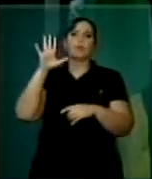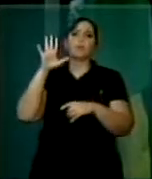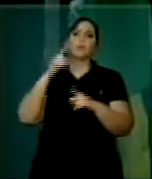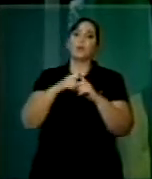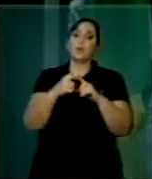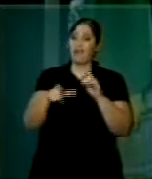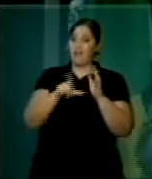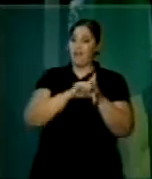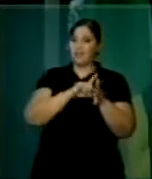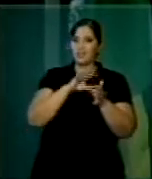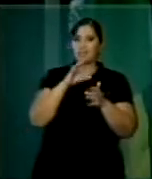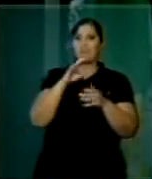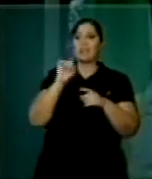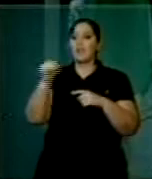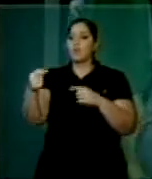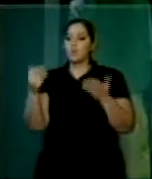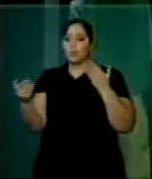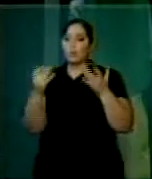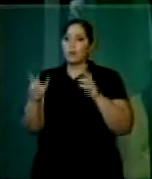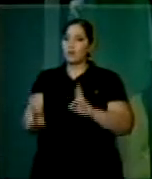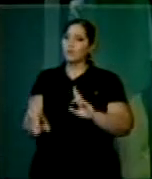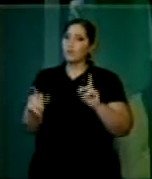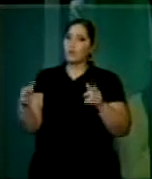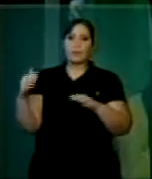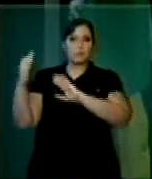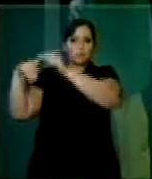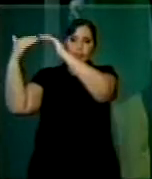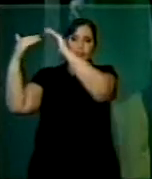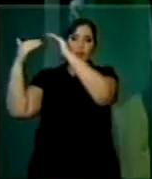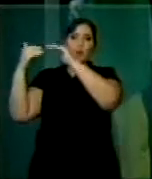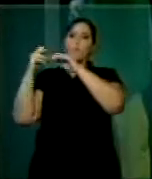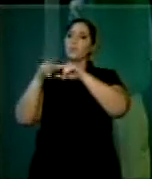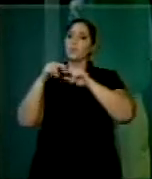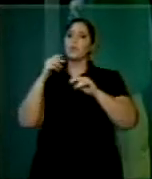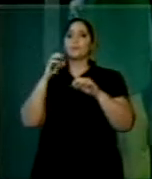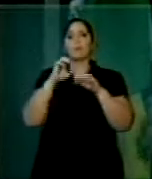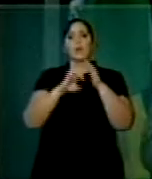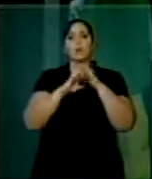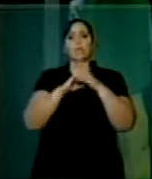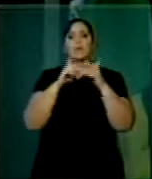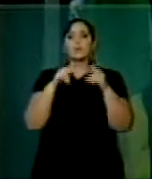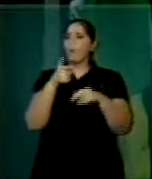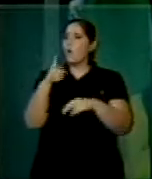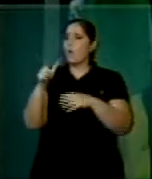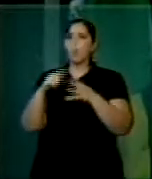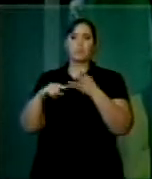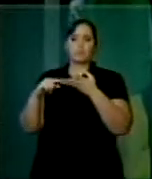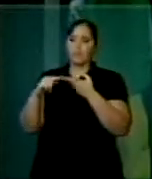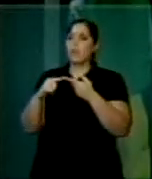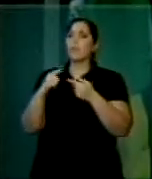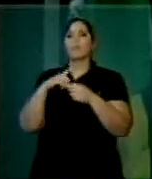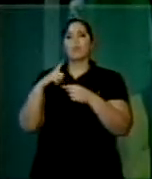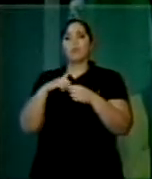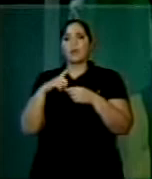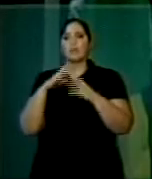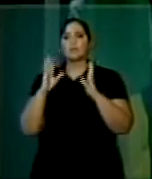antes e depois da Chesf. Por isso essa empresa, como a Eletrosul, como Furnas e Eletronorte, tem um profundo